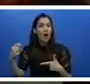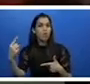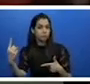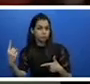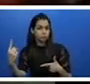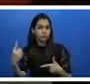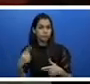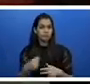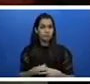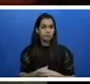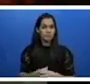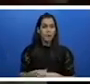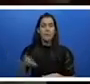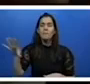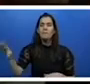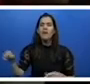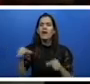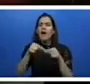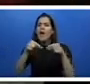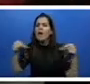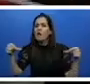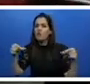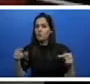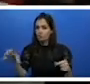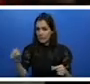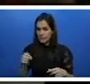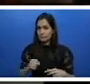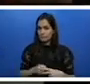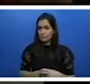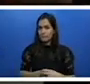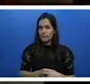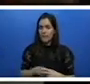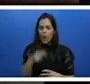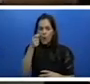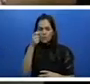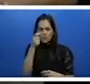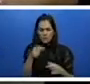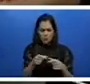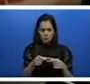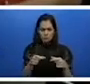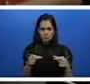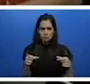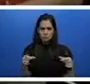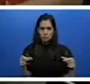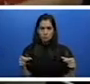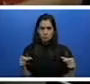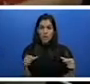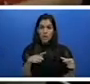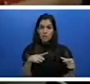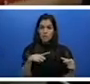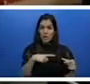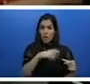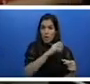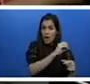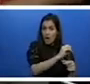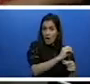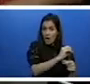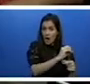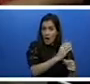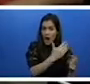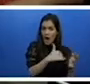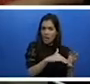vocês estejam com a régua na mão agora e observem a régua de vocês. Entre o 0 e o